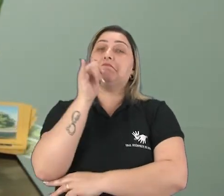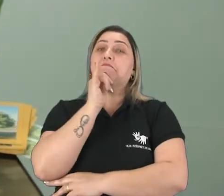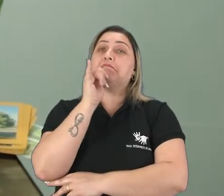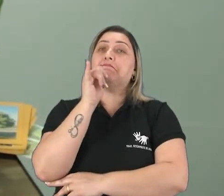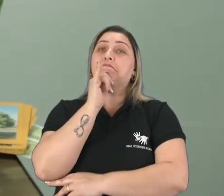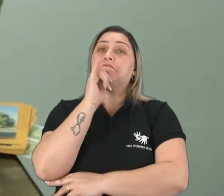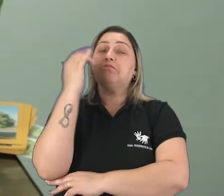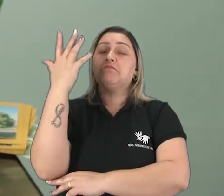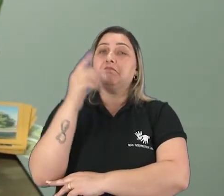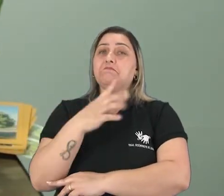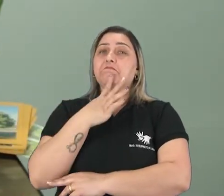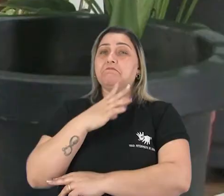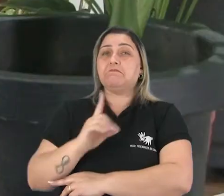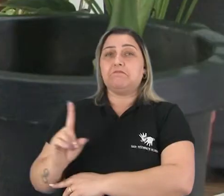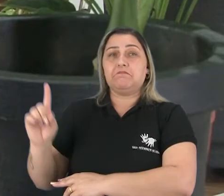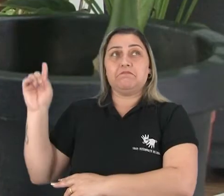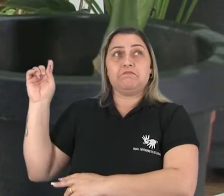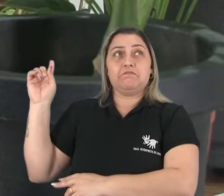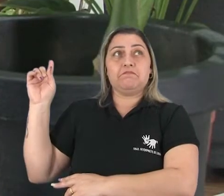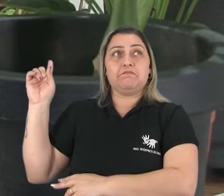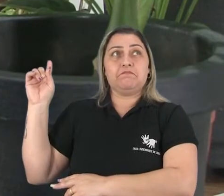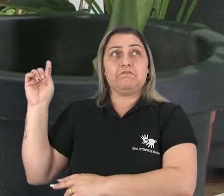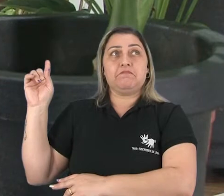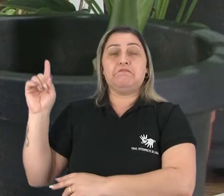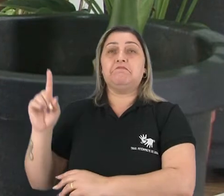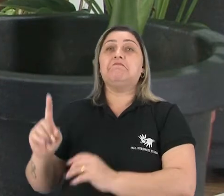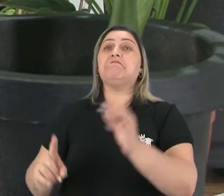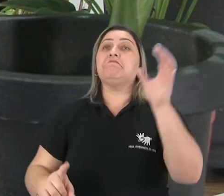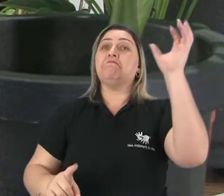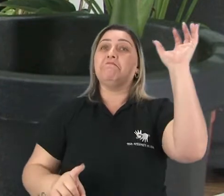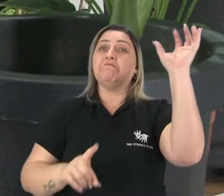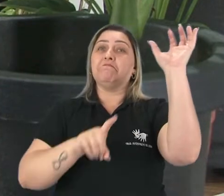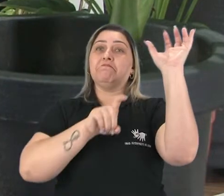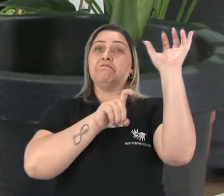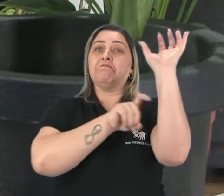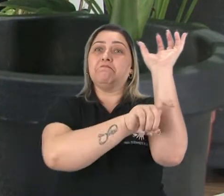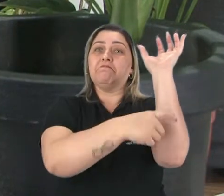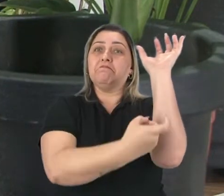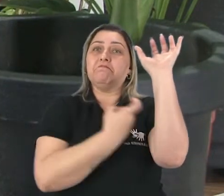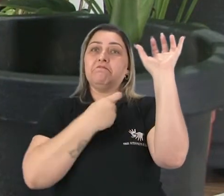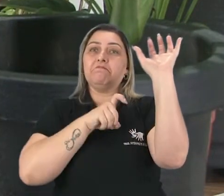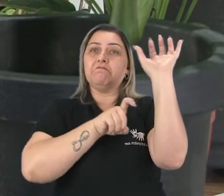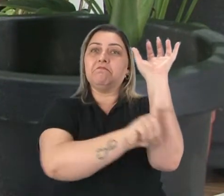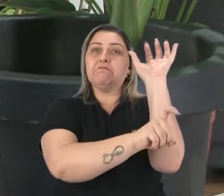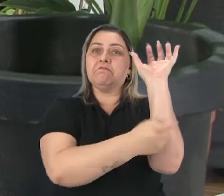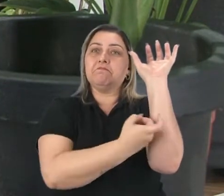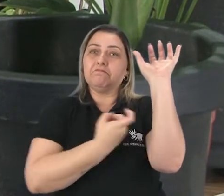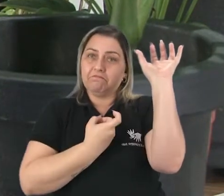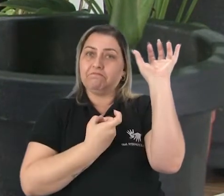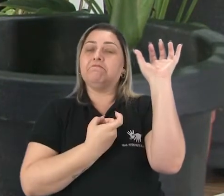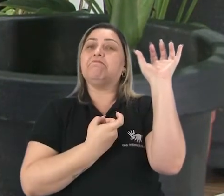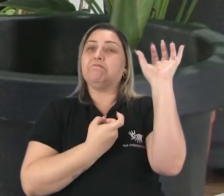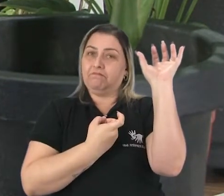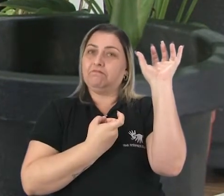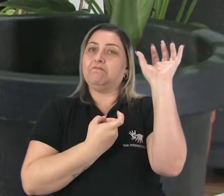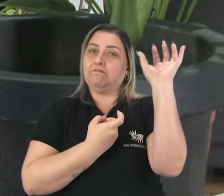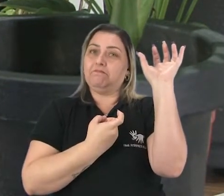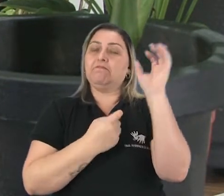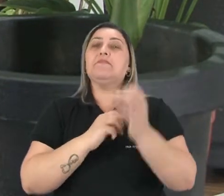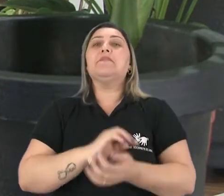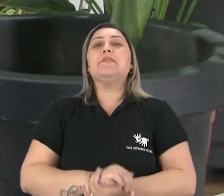ornamental. Alguém conhece? Esse aqui é o cacto, isso mesmo, o